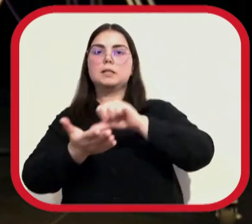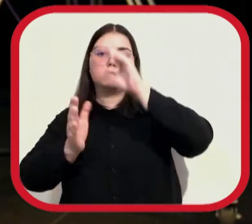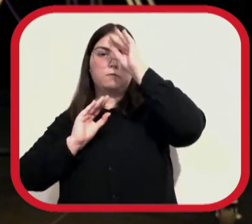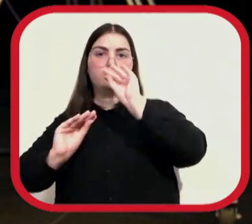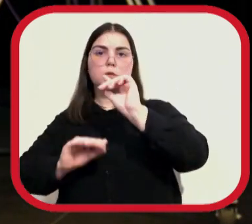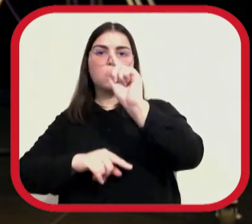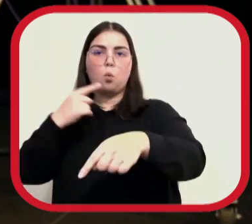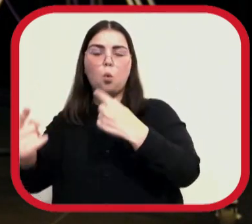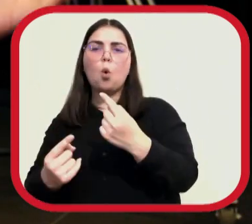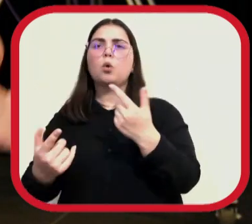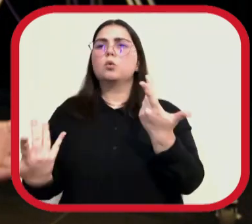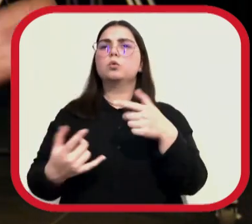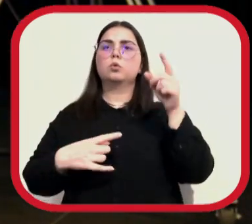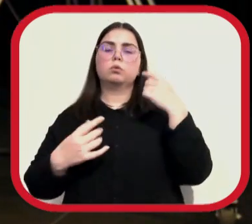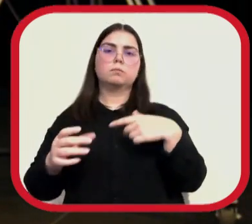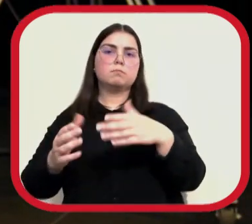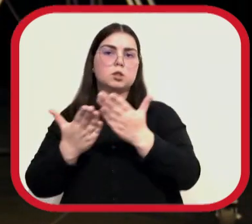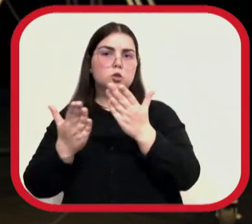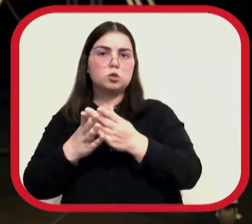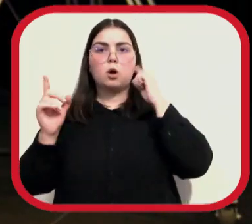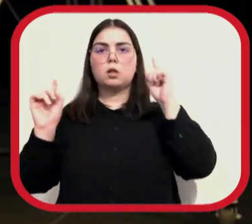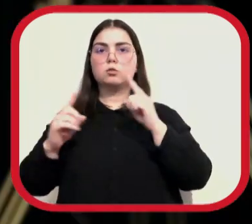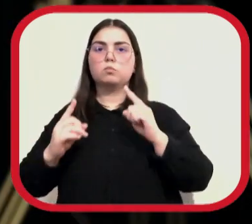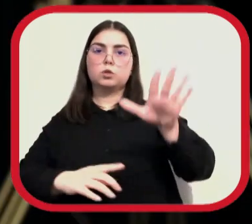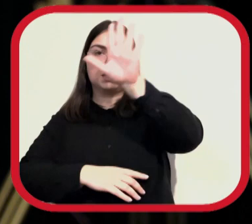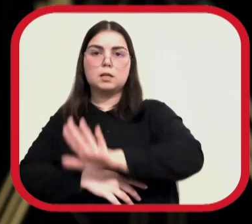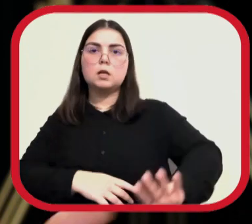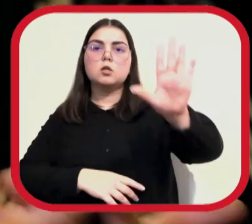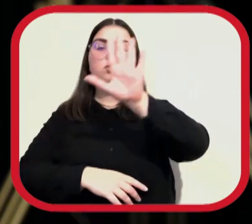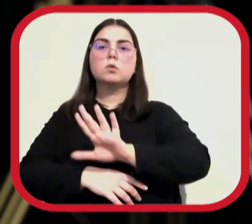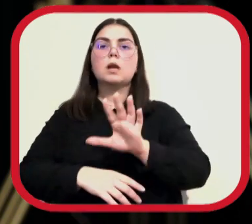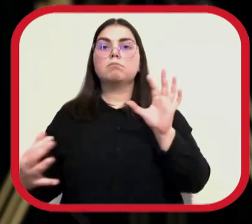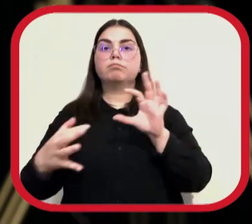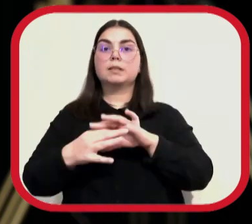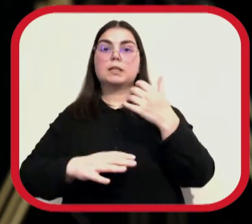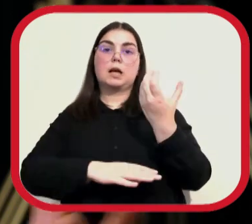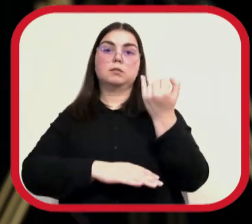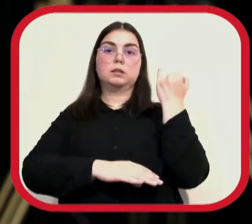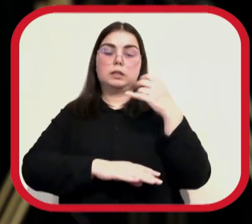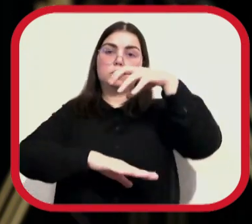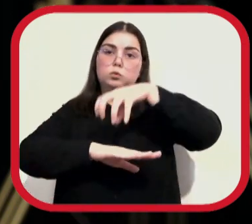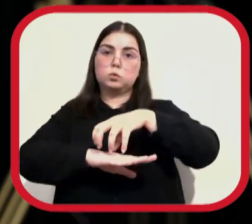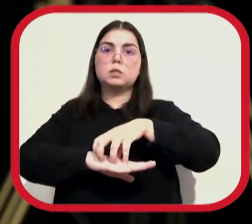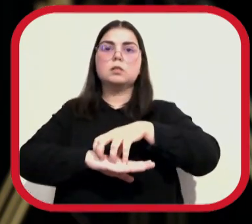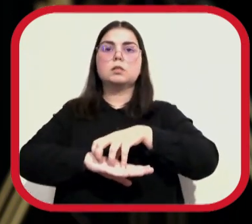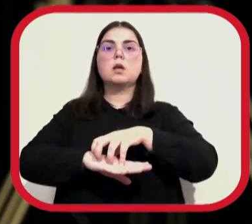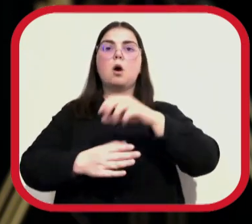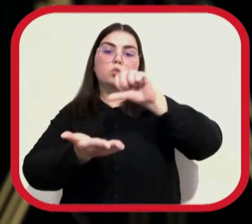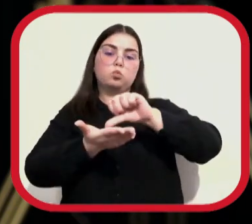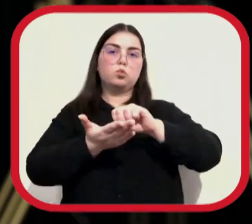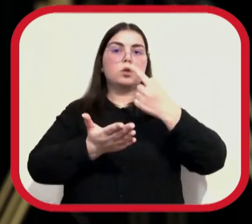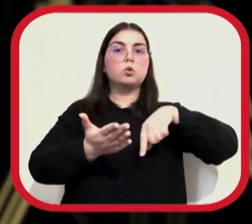mas partilhamos também com outro centro de formação, partilhamos com a Escola de Música do Conservatório Nacional, que utiliza